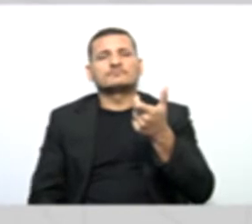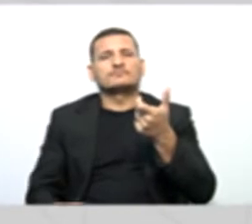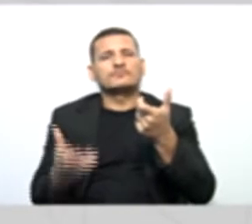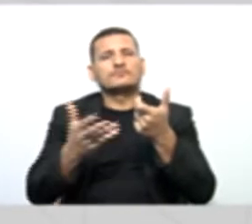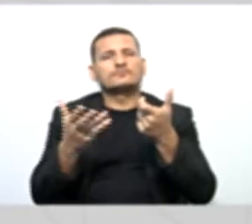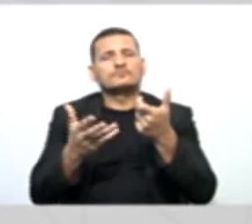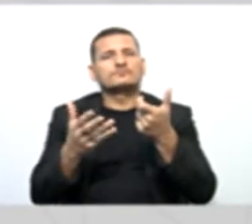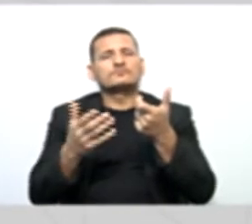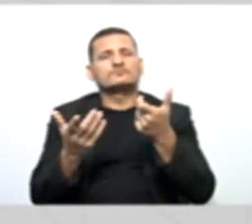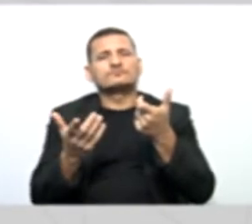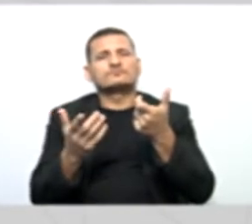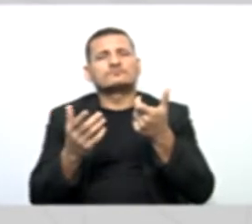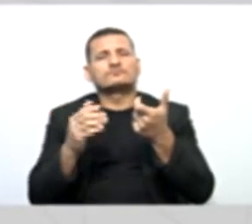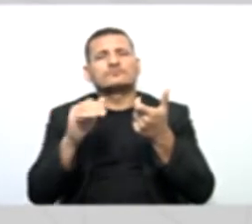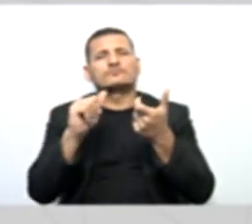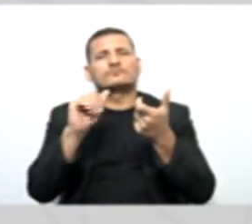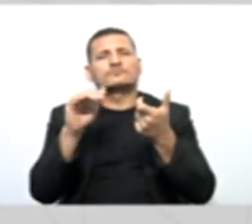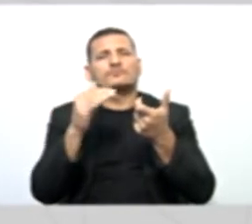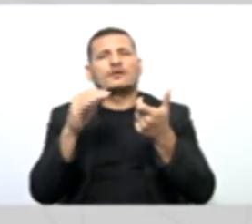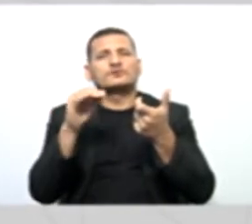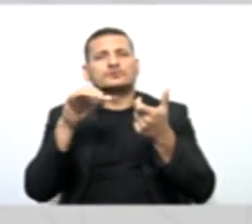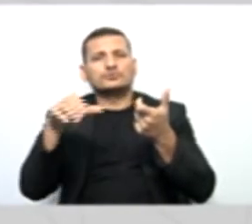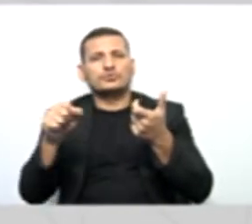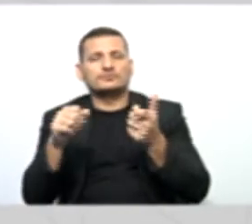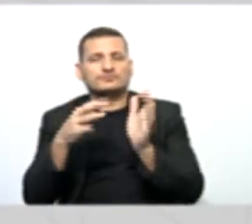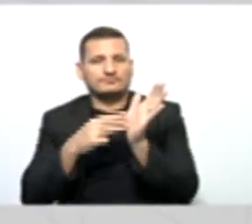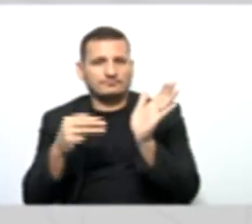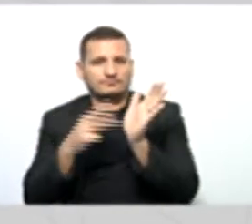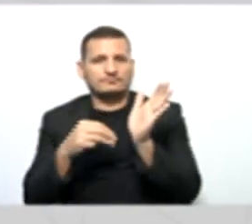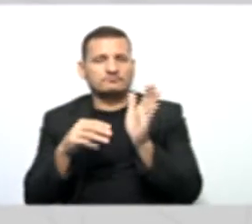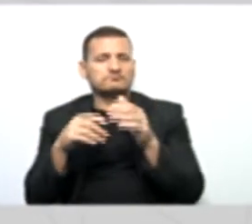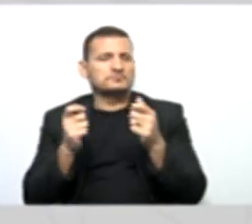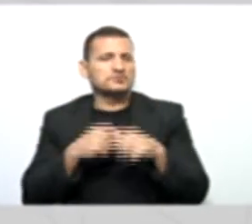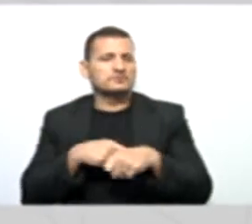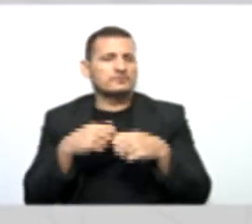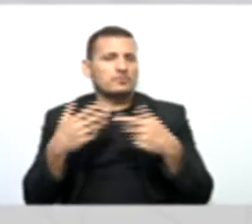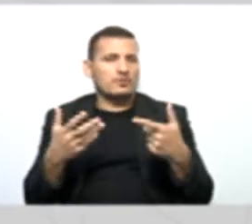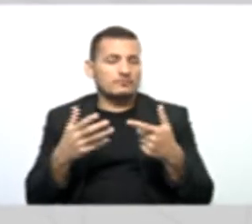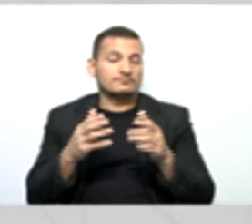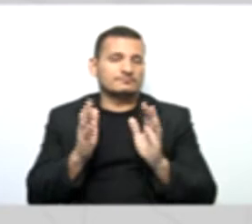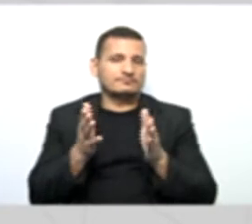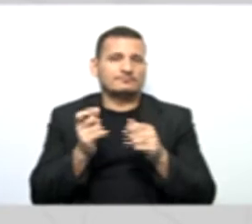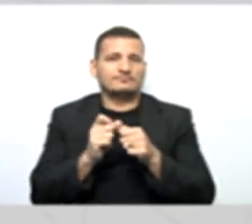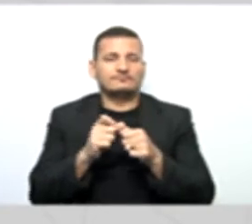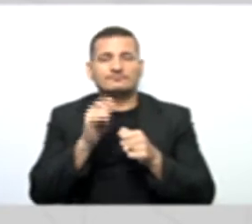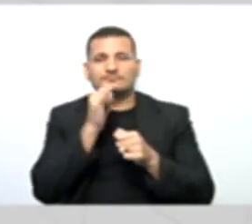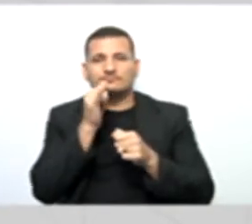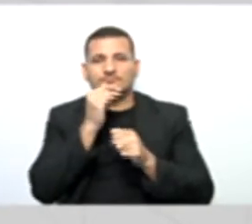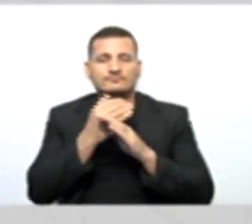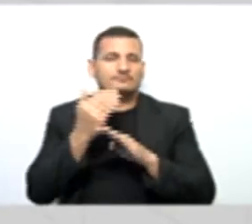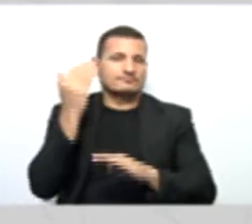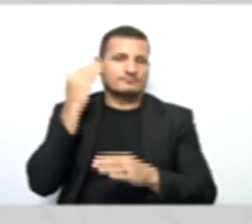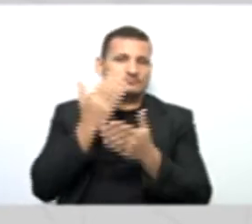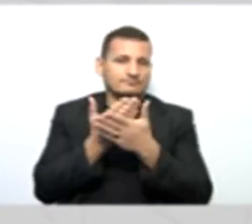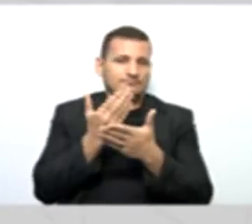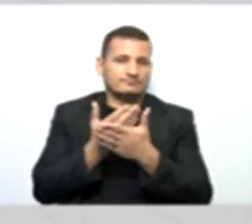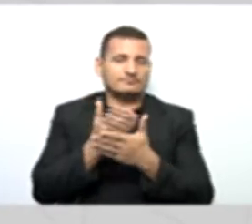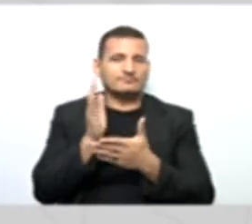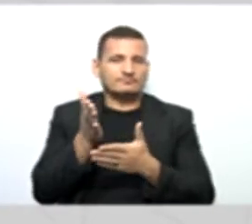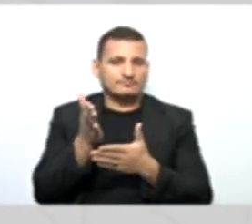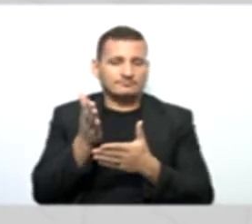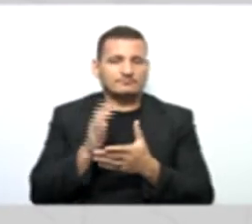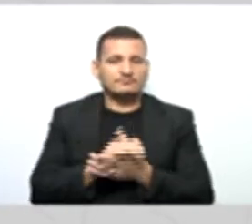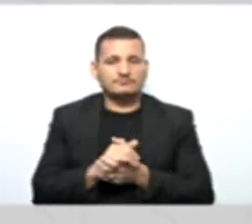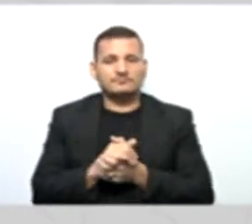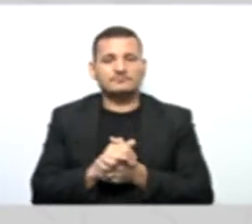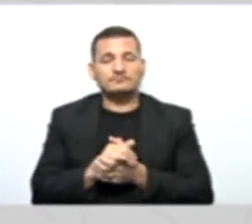ser as possíveis ações desse objeto cachorro? Eu acho que nós fizemos um exemplo parecido com esse na última aula, se não me engano.